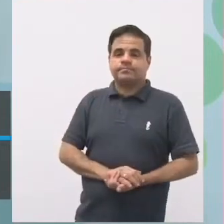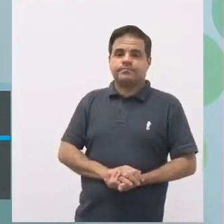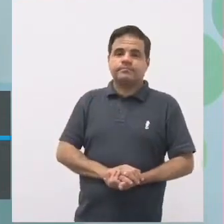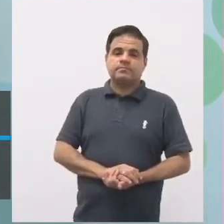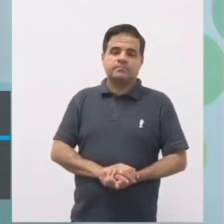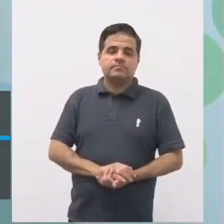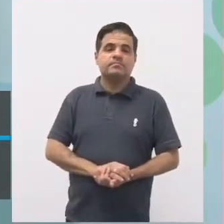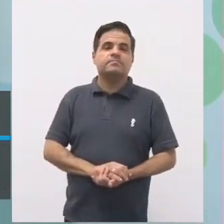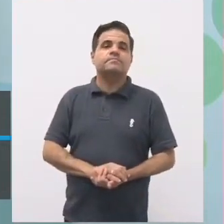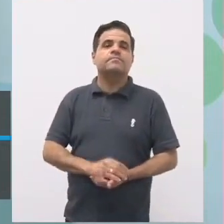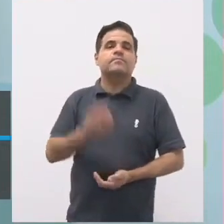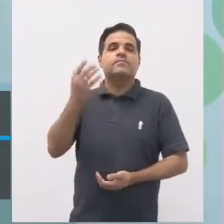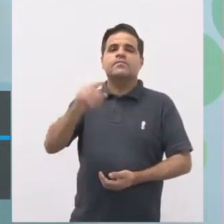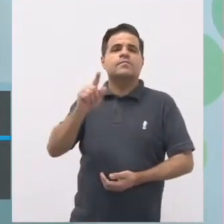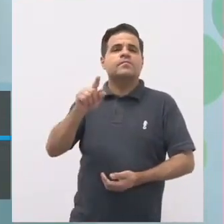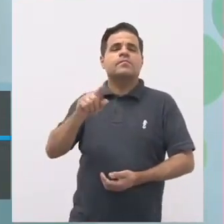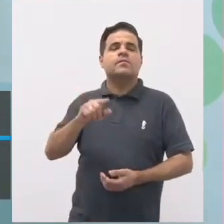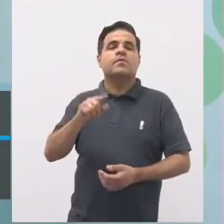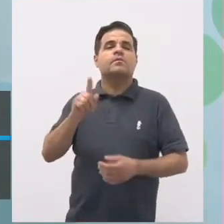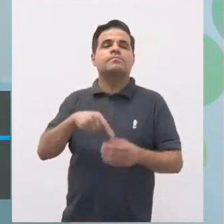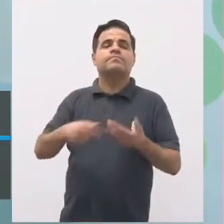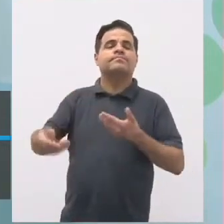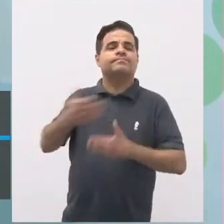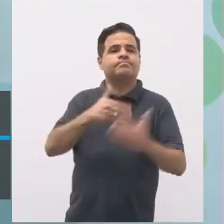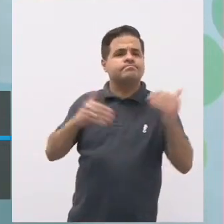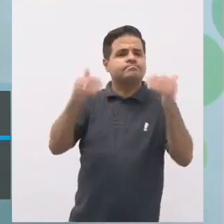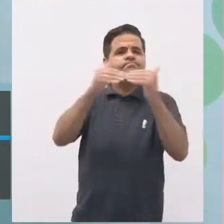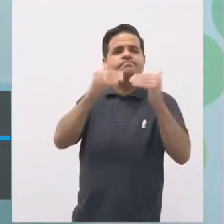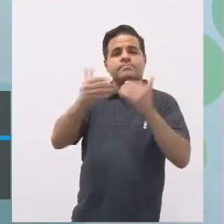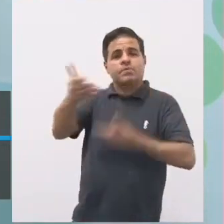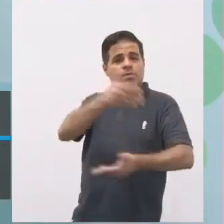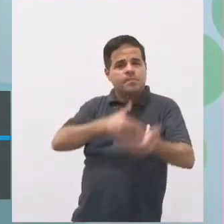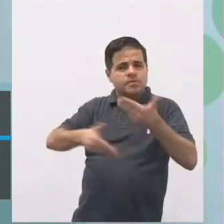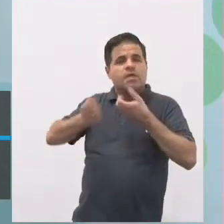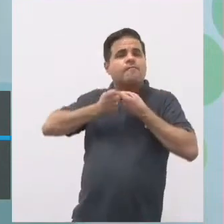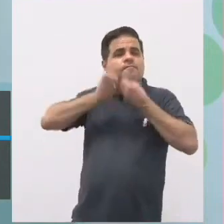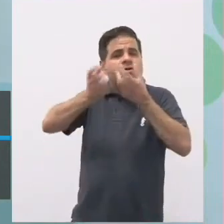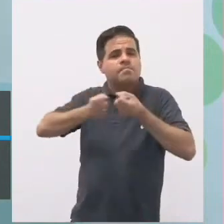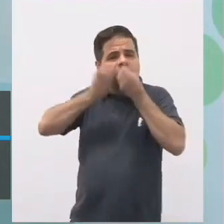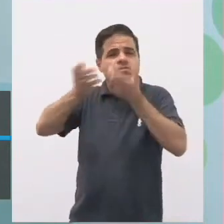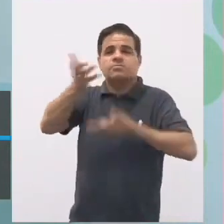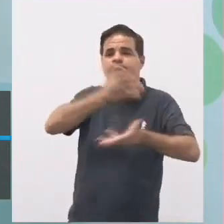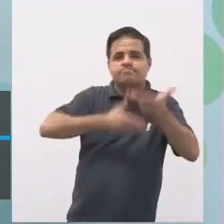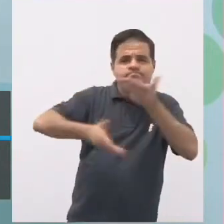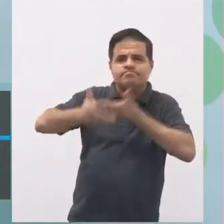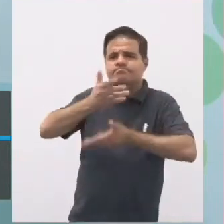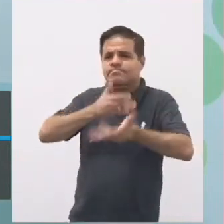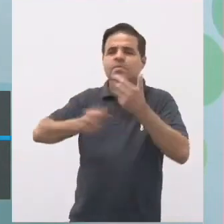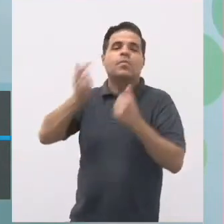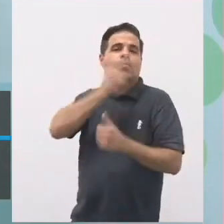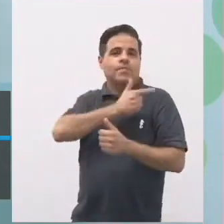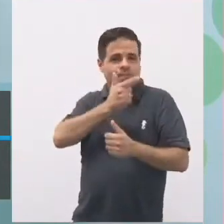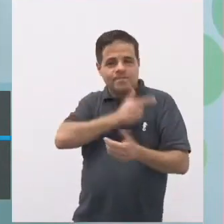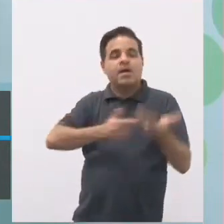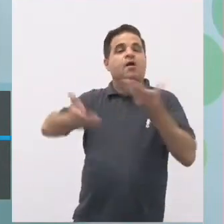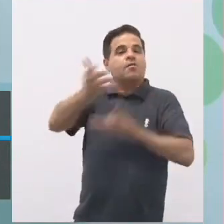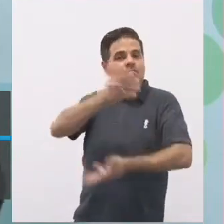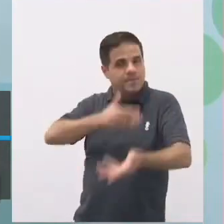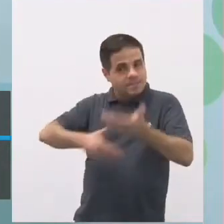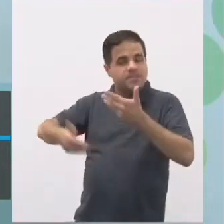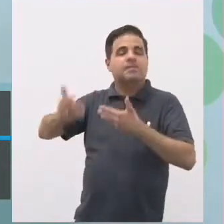que ela colocou aqui, a questão da compatibilização. Compartilhar informações e compatibilizar. Então, a gente compartilha e